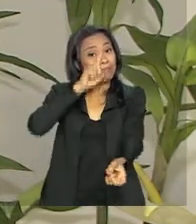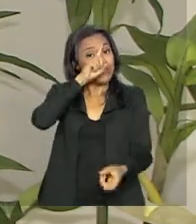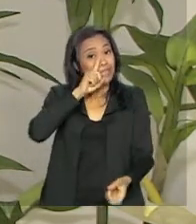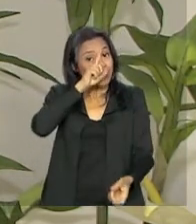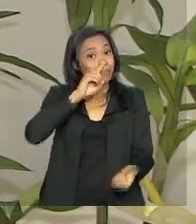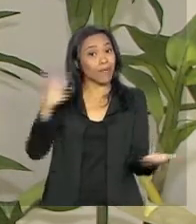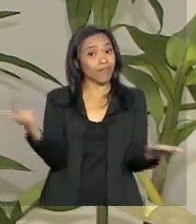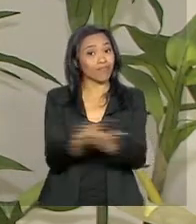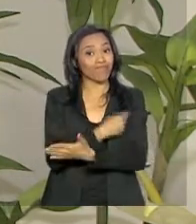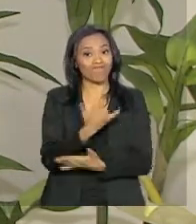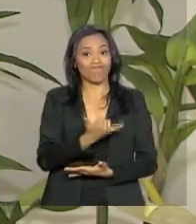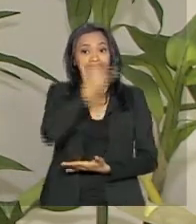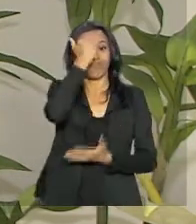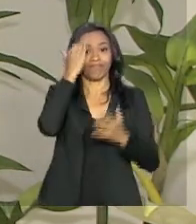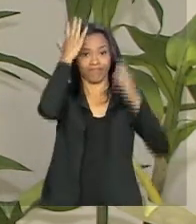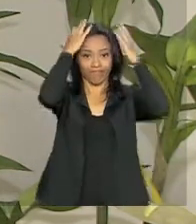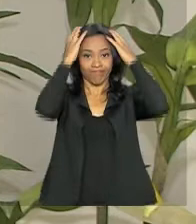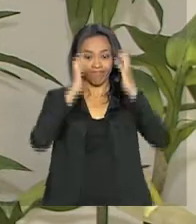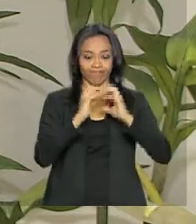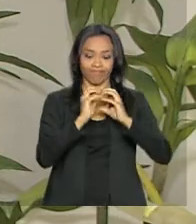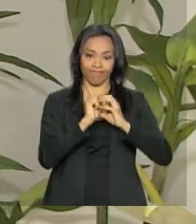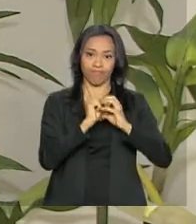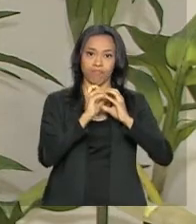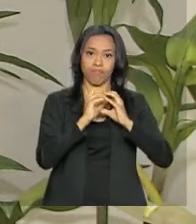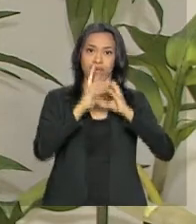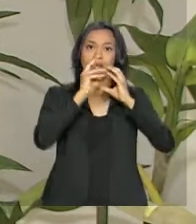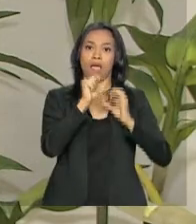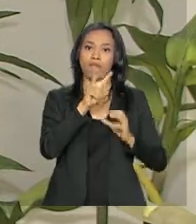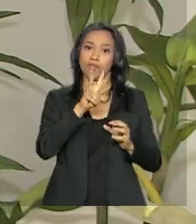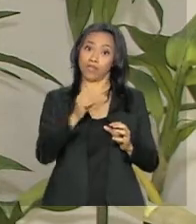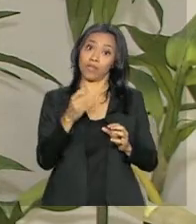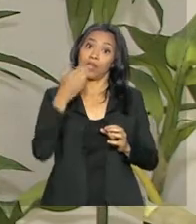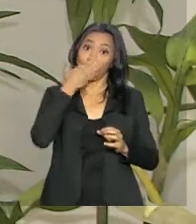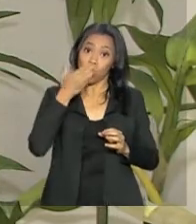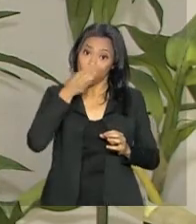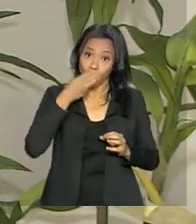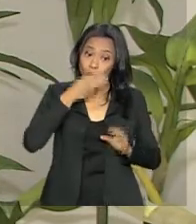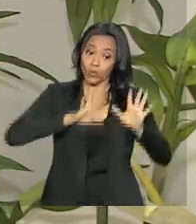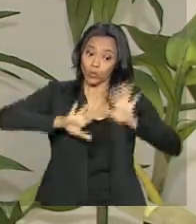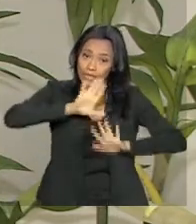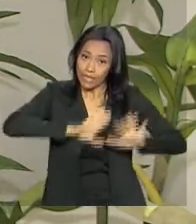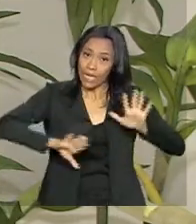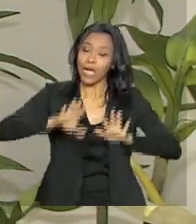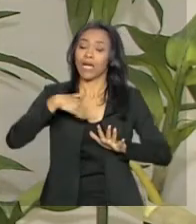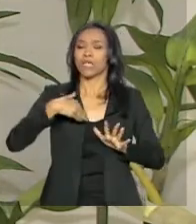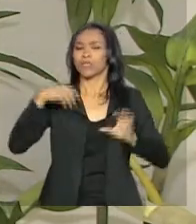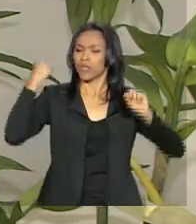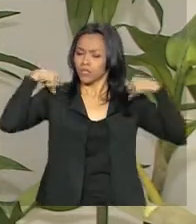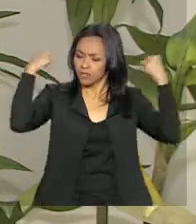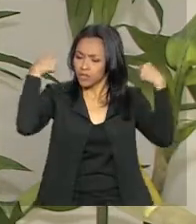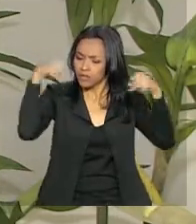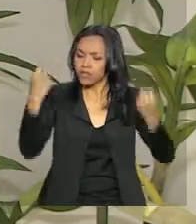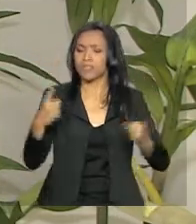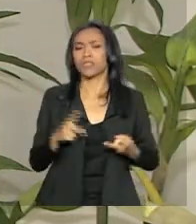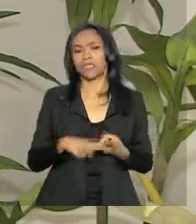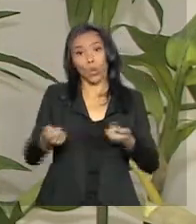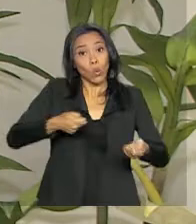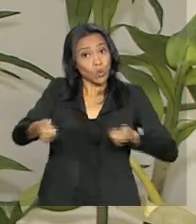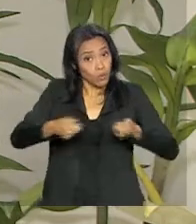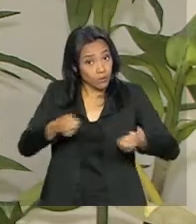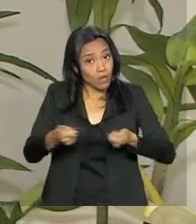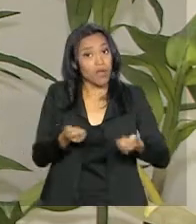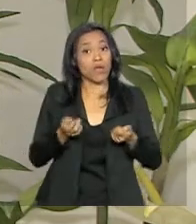avc então controlar o açúcar no sangue com alimentação com a medicação com atividade física os